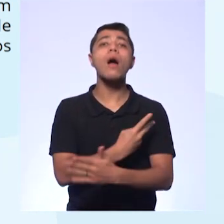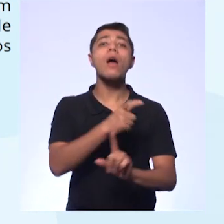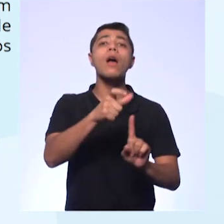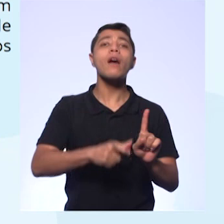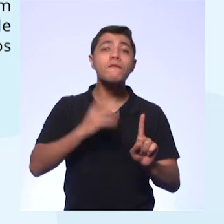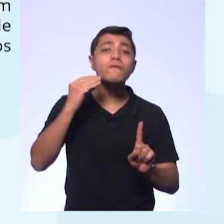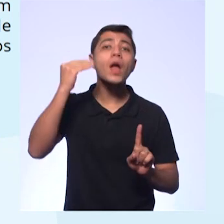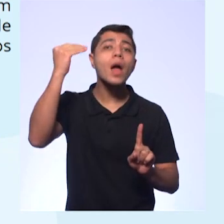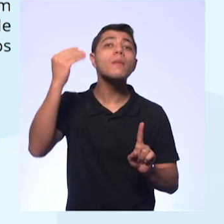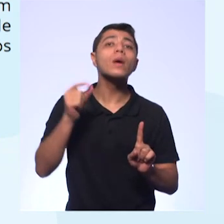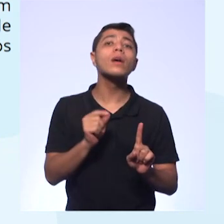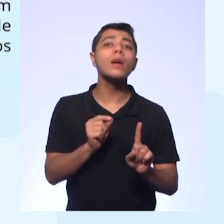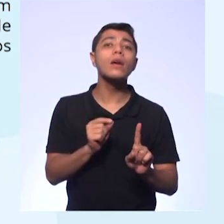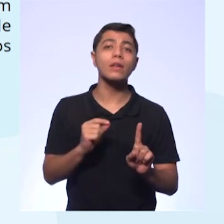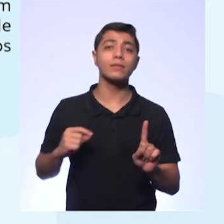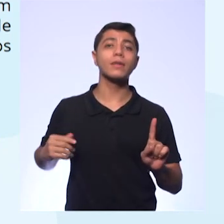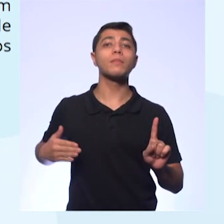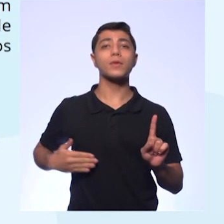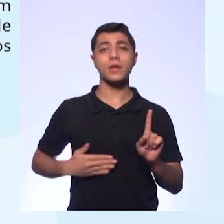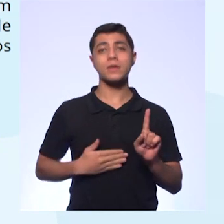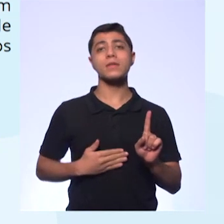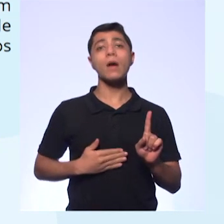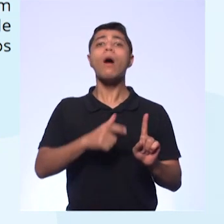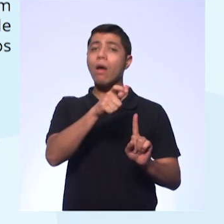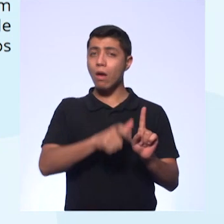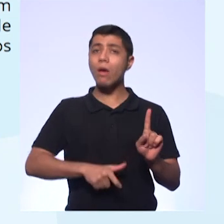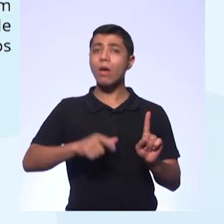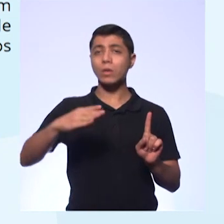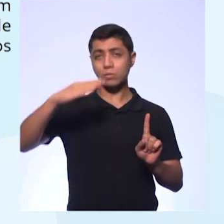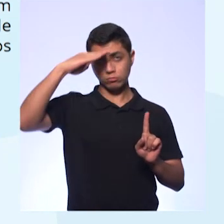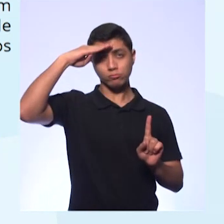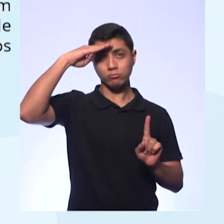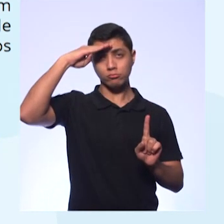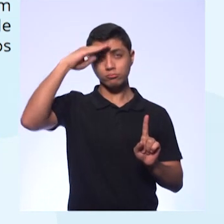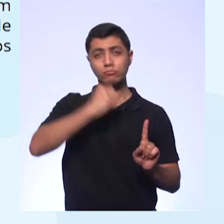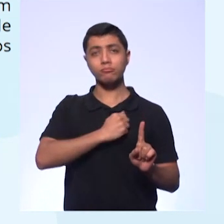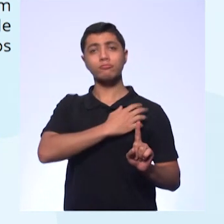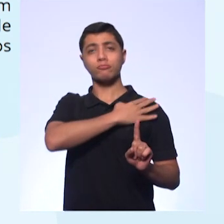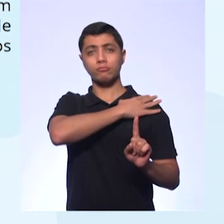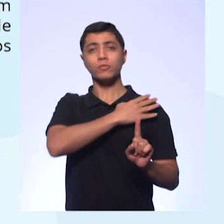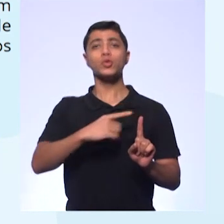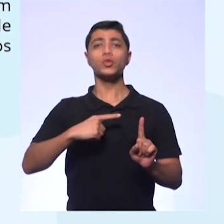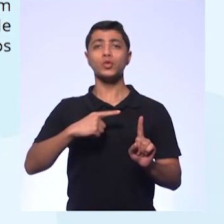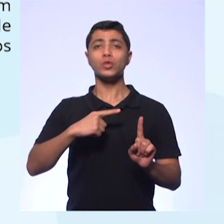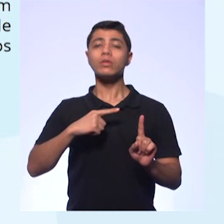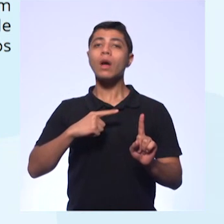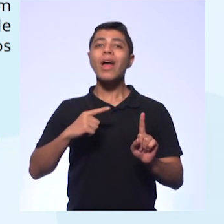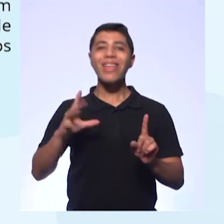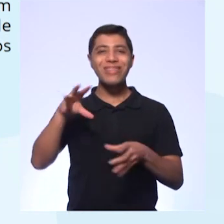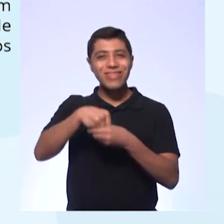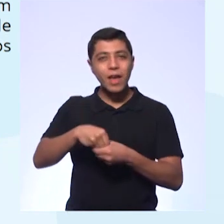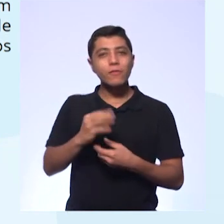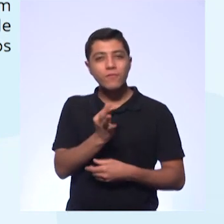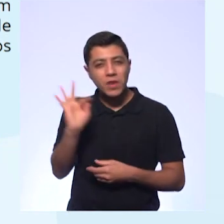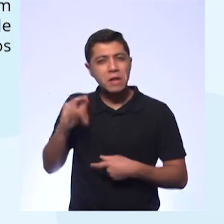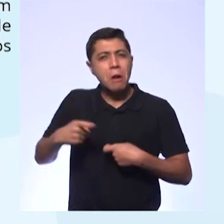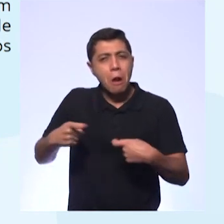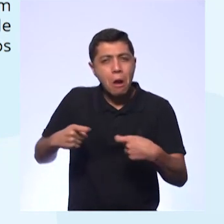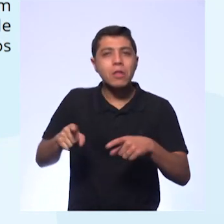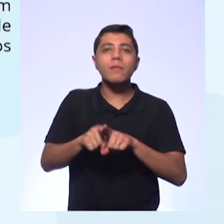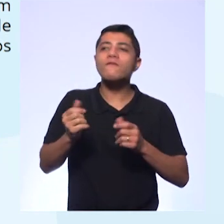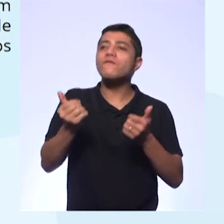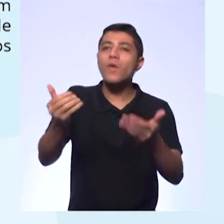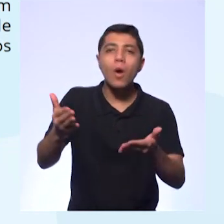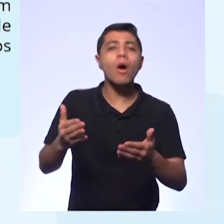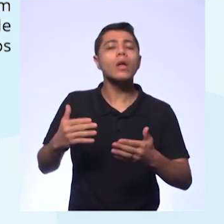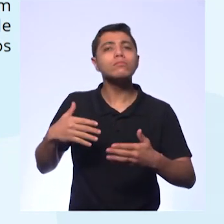nas lutas externas e na resolução de conflitos internos. Em 10 de novembro de 1799,